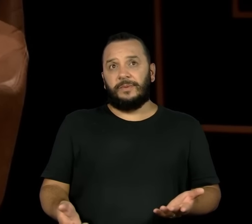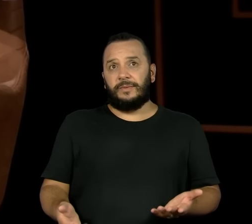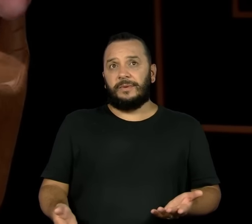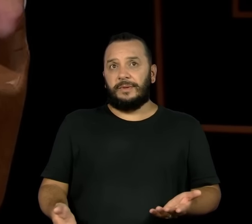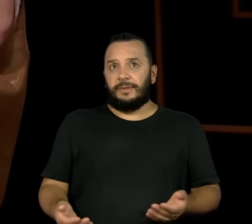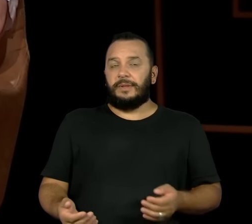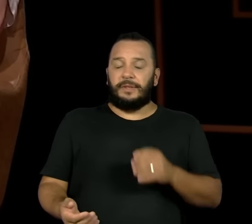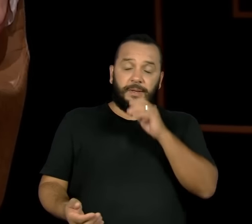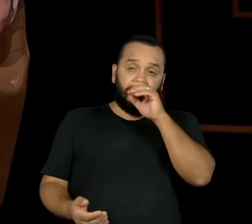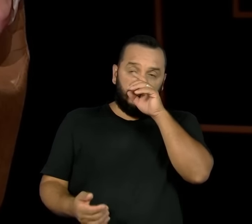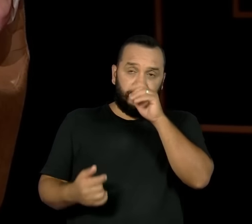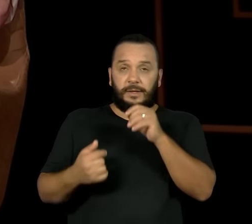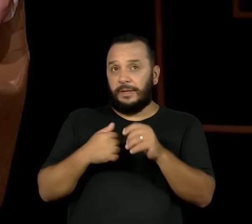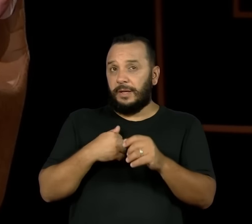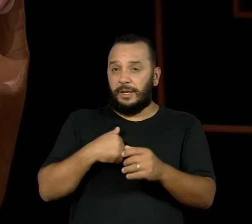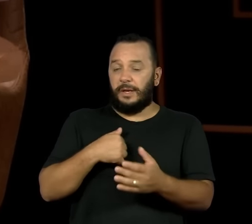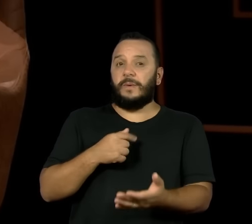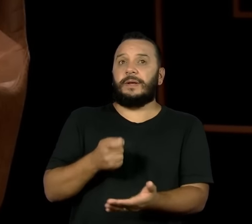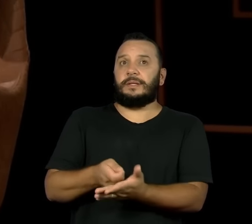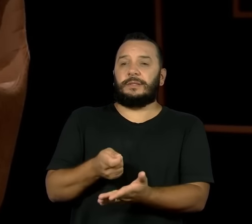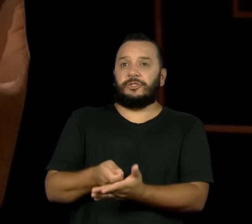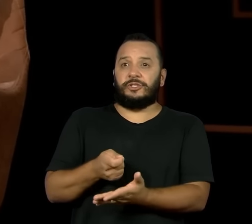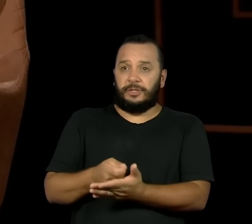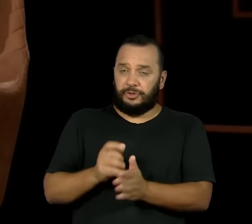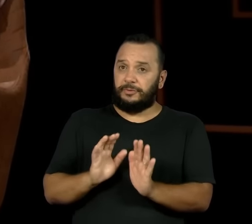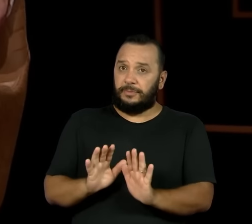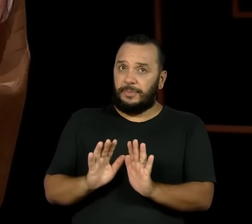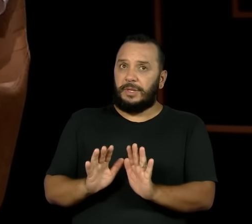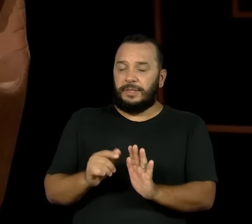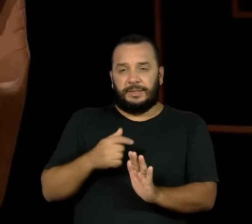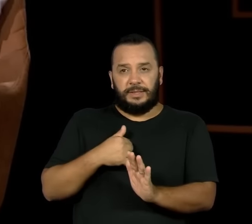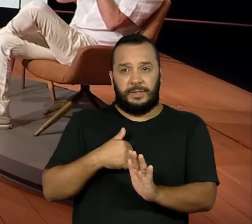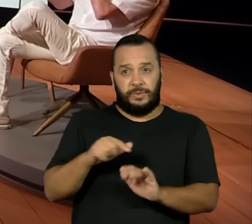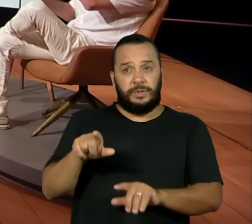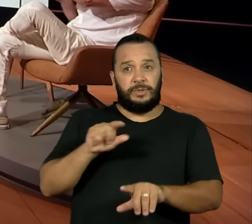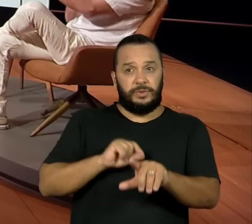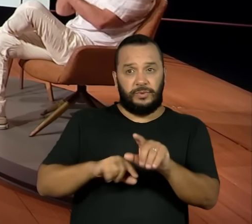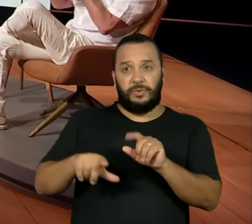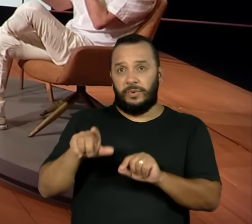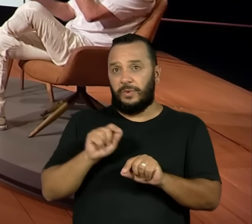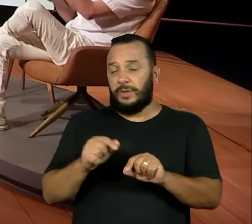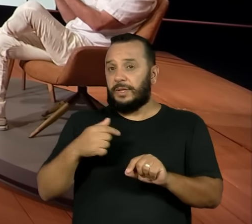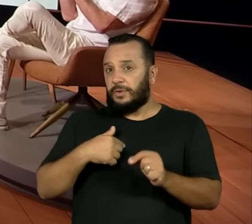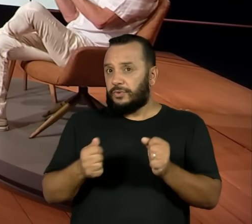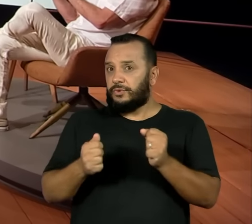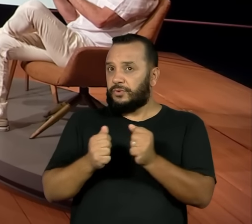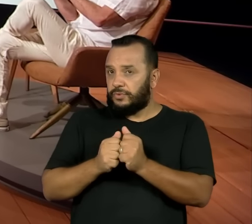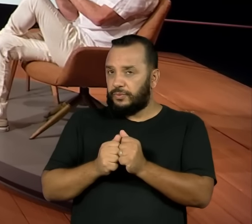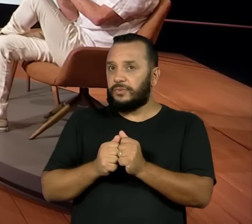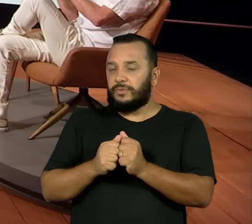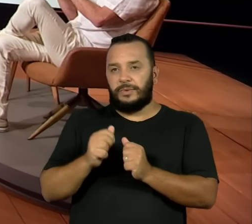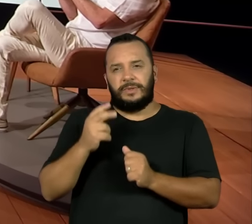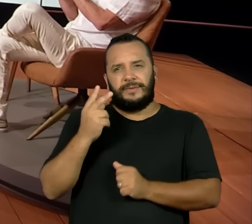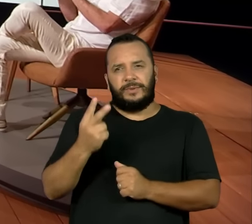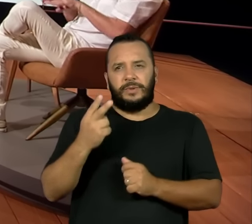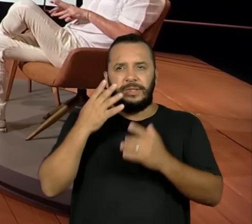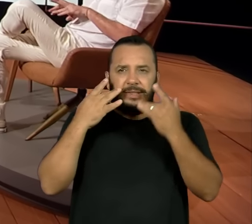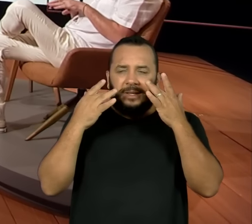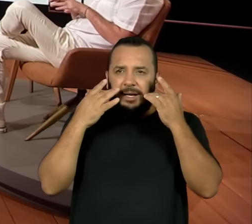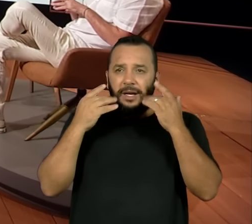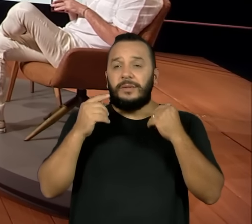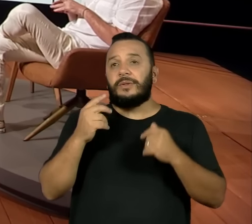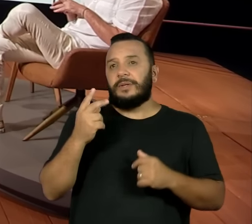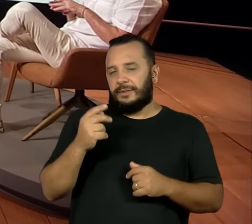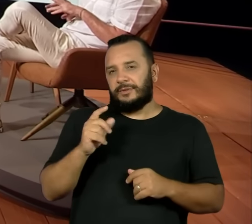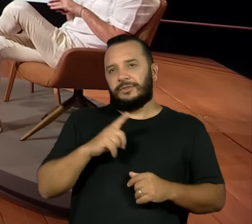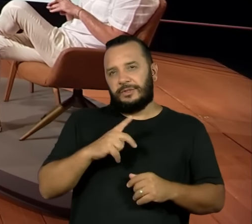fico muito não é que eu sou exigente assim a gente vai fazendo as escolhas e eu tô em cena com com eles as duas peças eram peças de